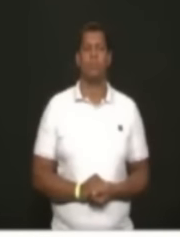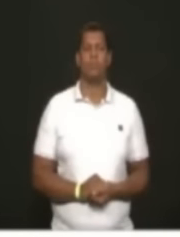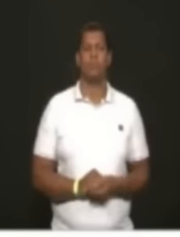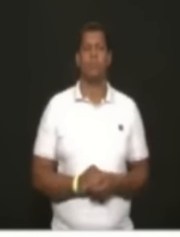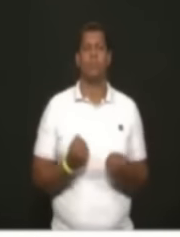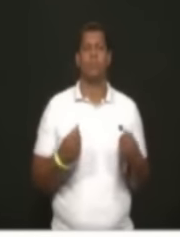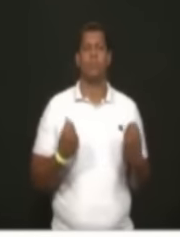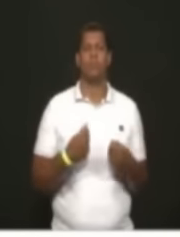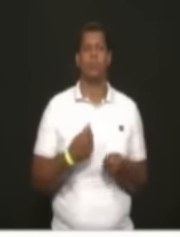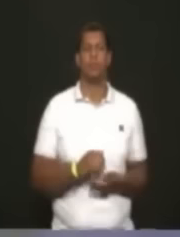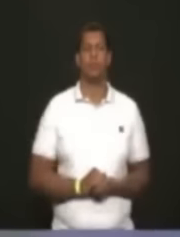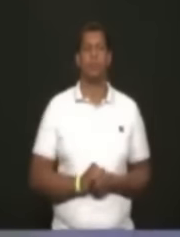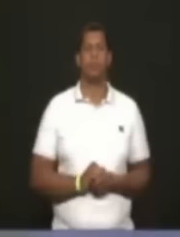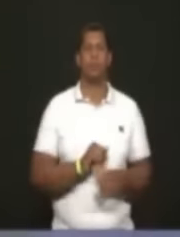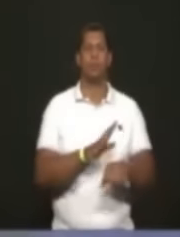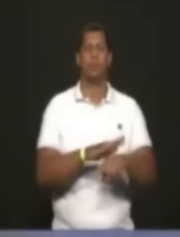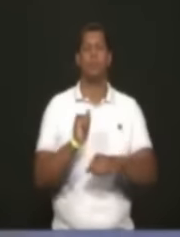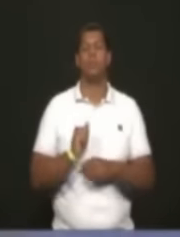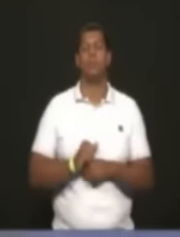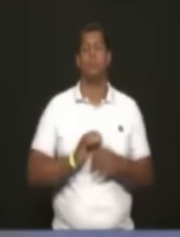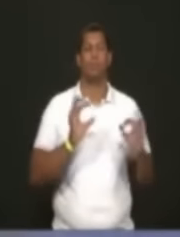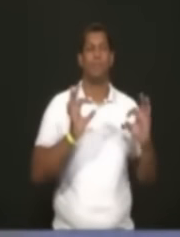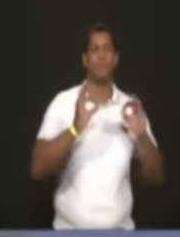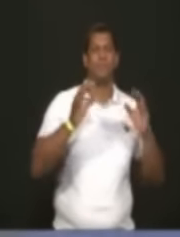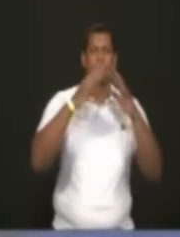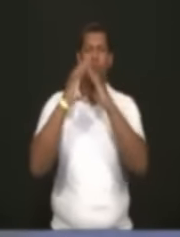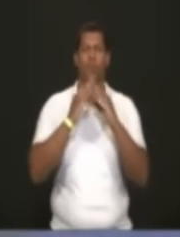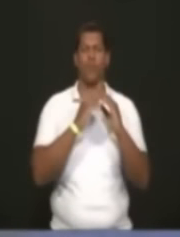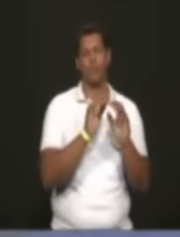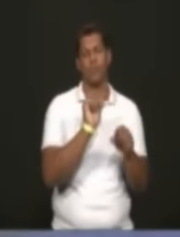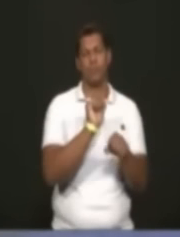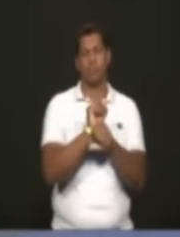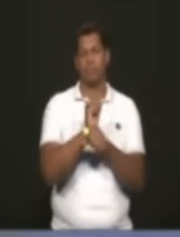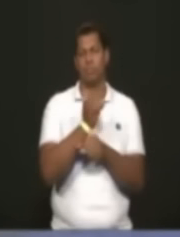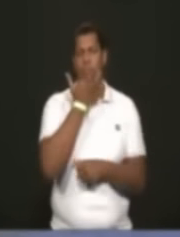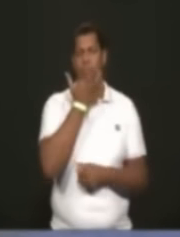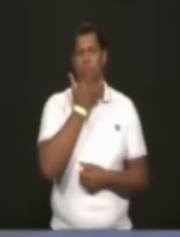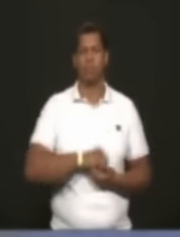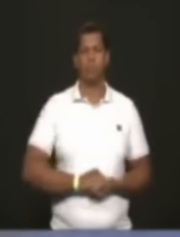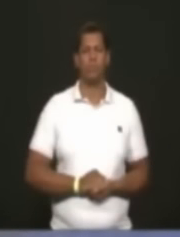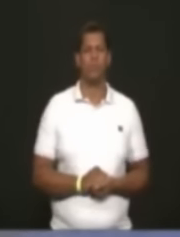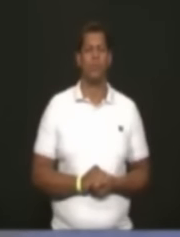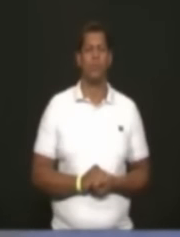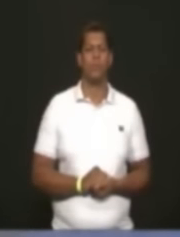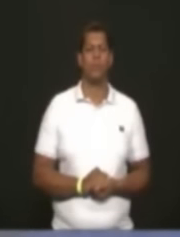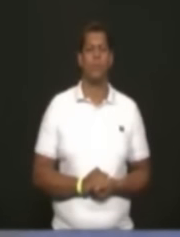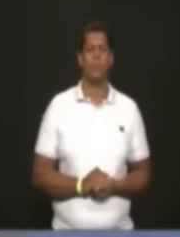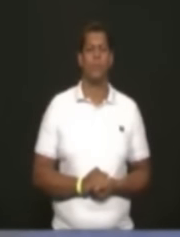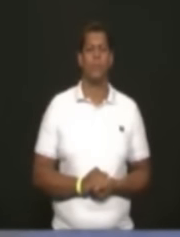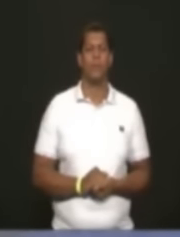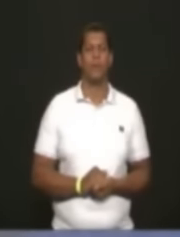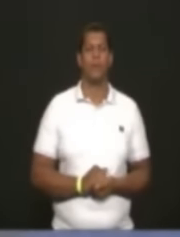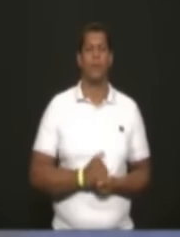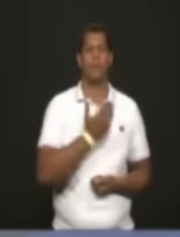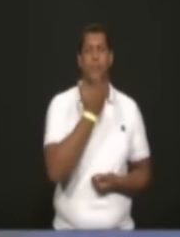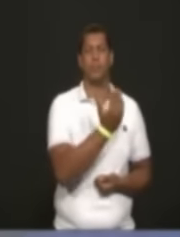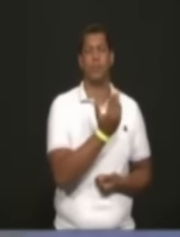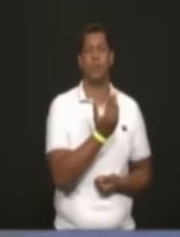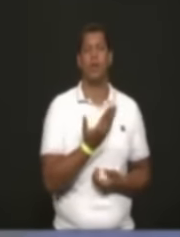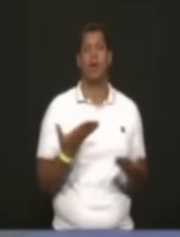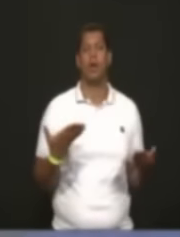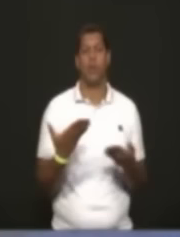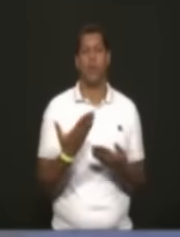perdão, me perdoem. É o primeiro bloco, a gente ficou confuso aqui, eu mesma. Eu solicito aqui que os dois